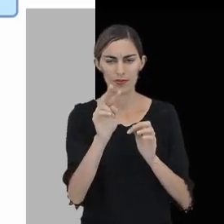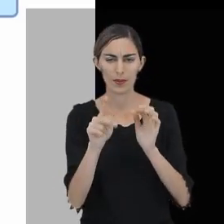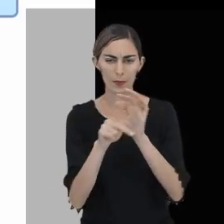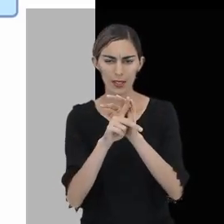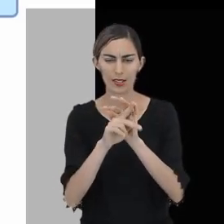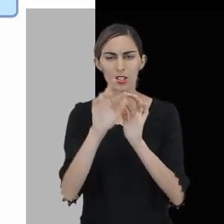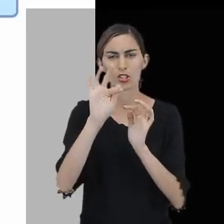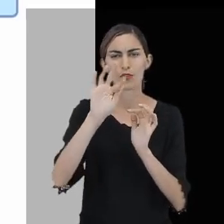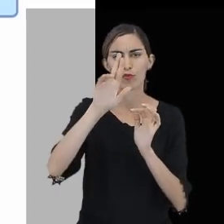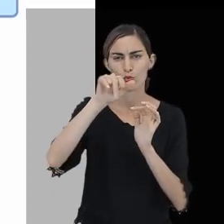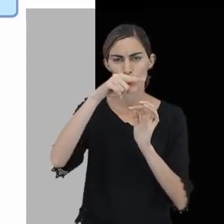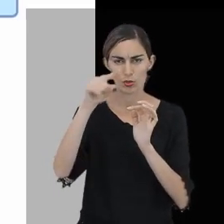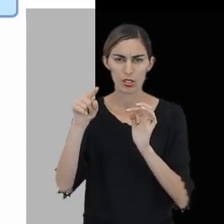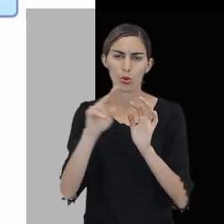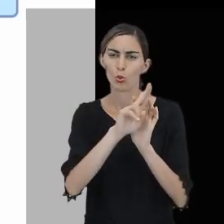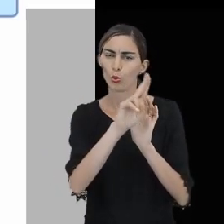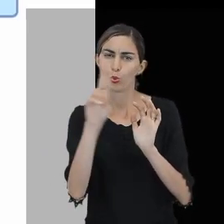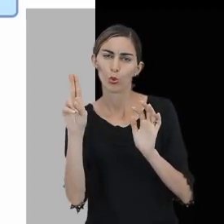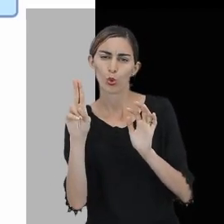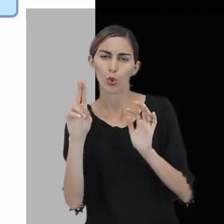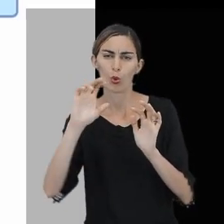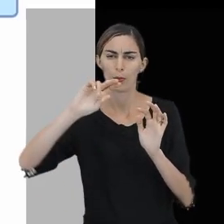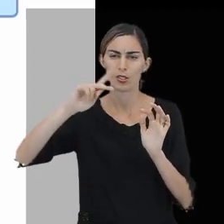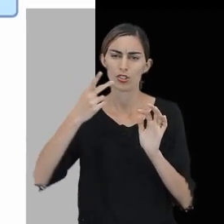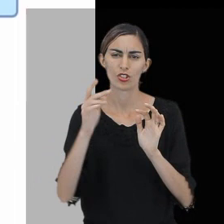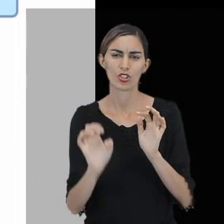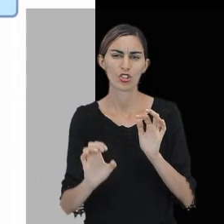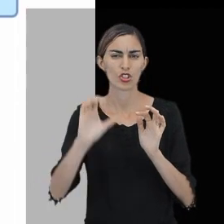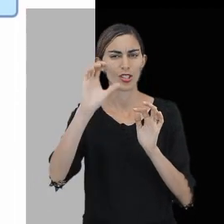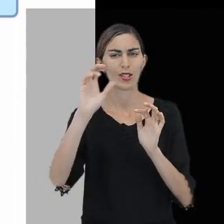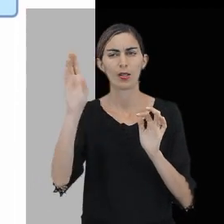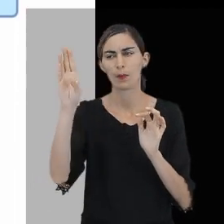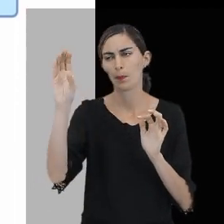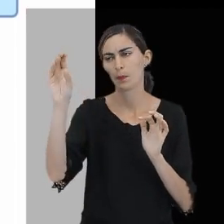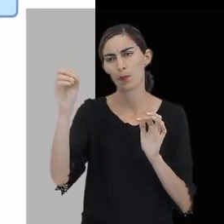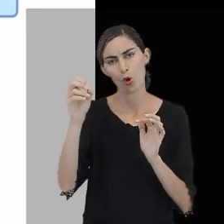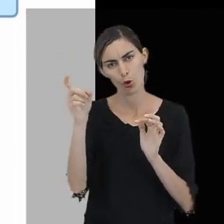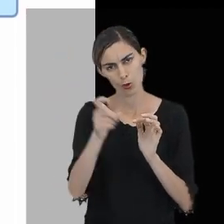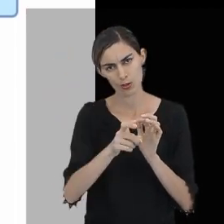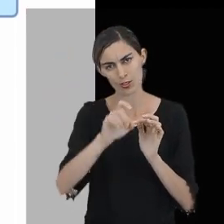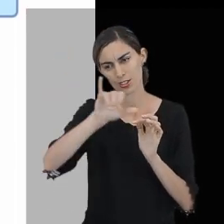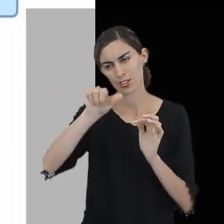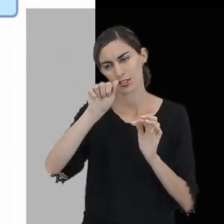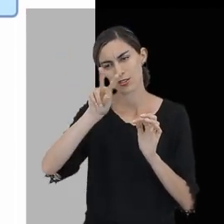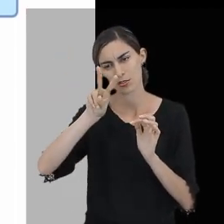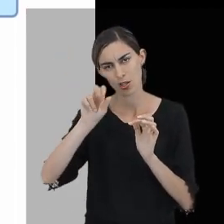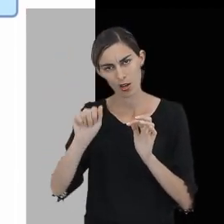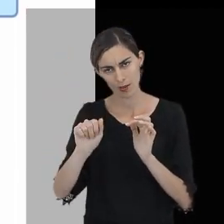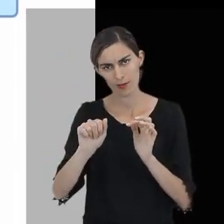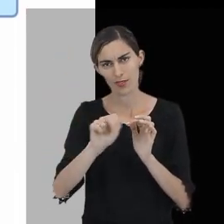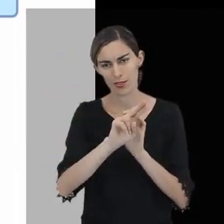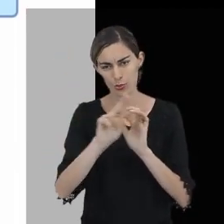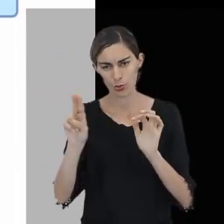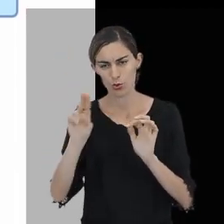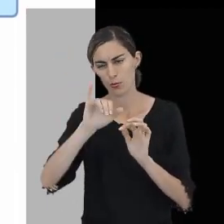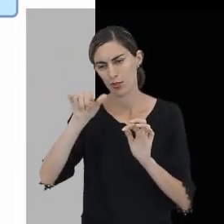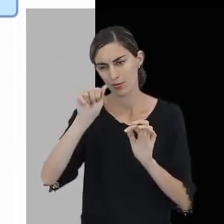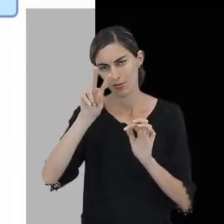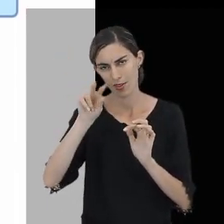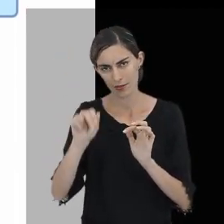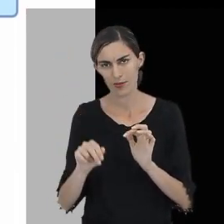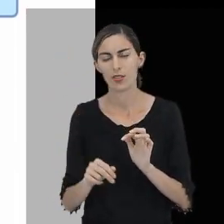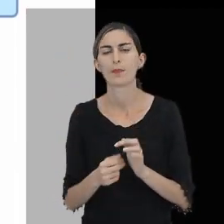the e coloca o nome do seu cheque boxe vejam que aqui tá cheque boxe java que é o nome deste xbox aqui em cima